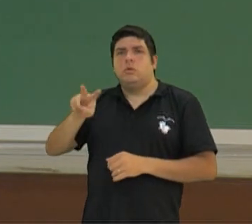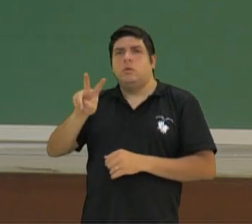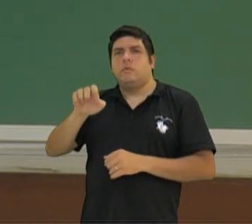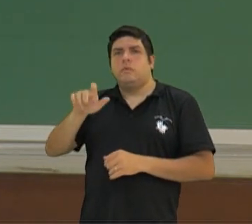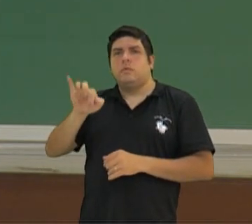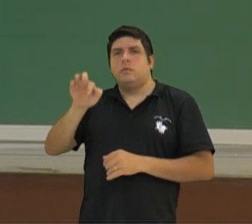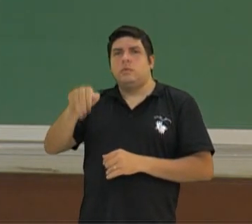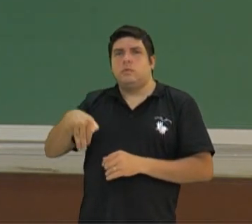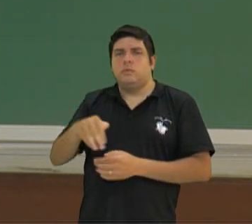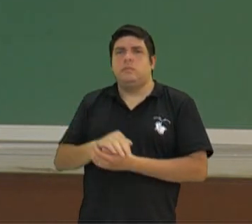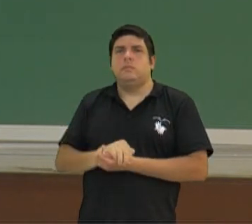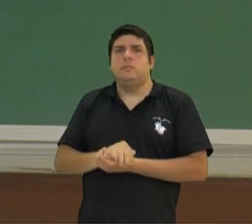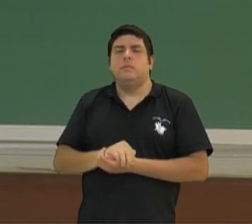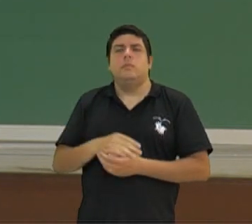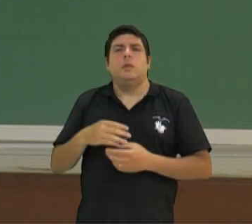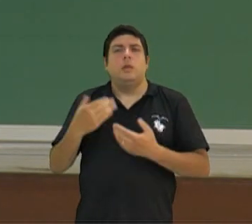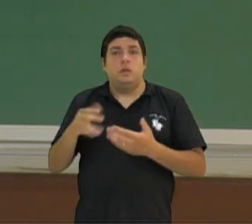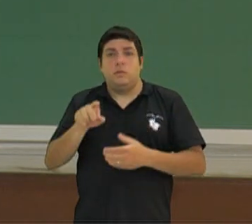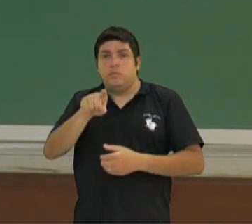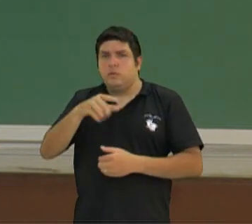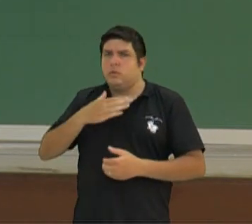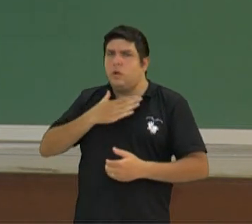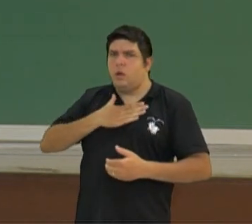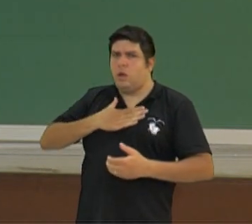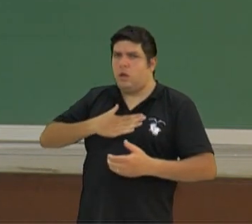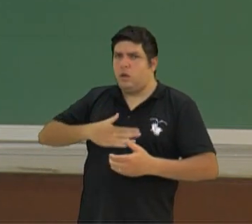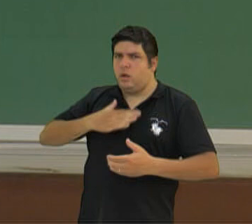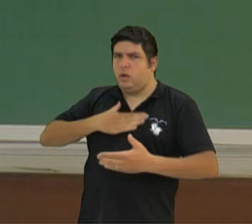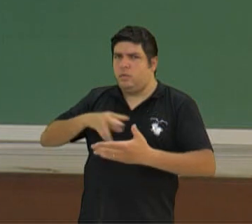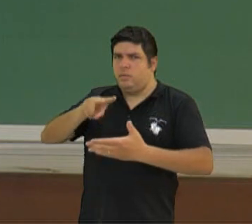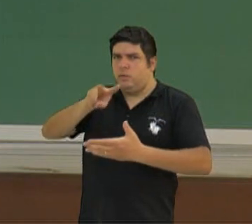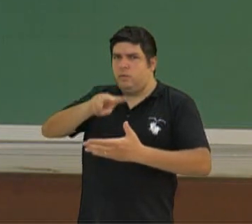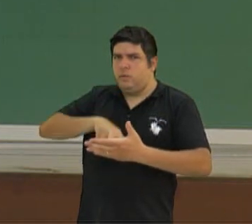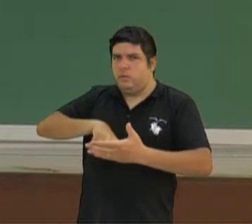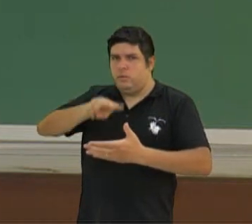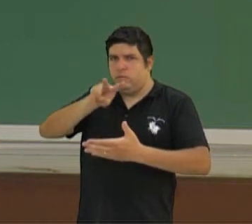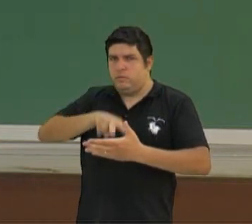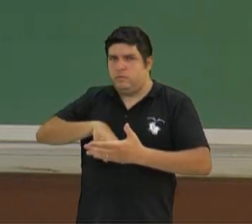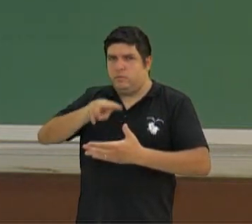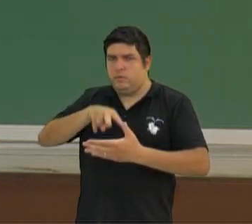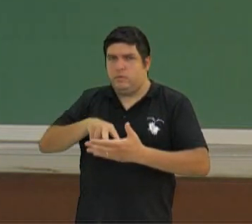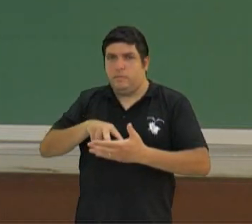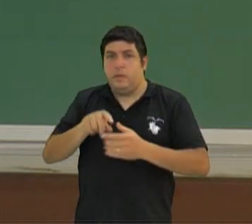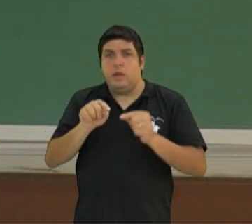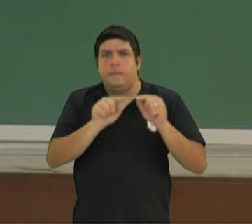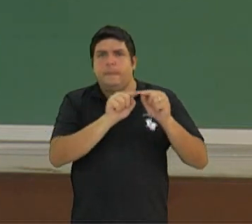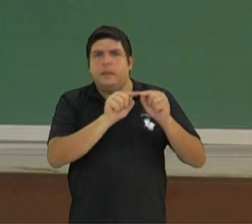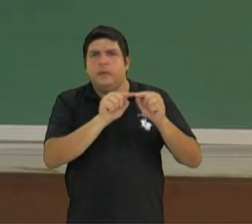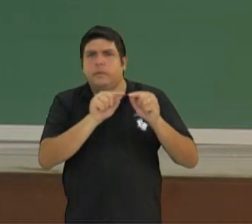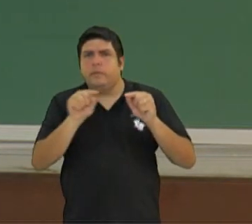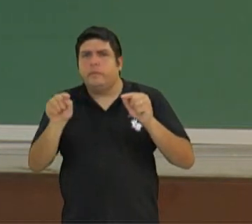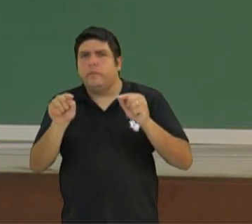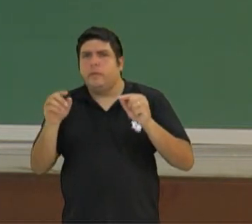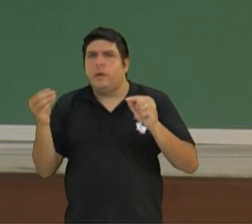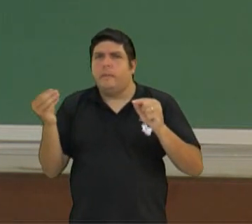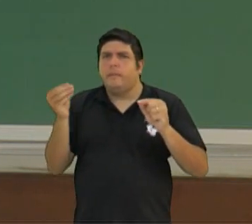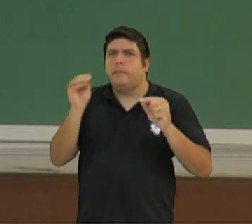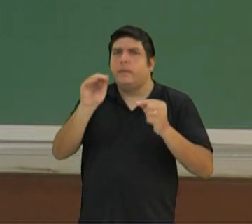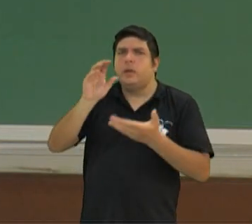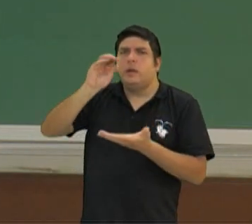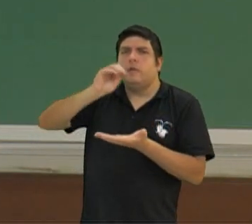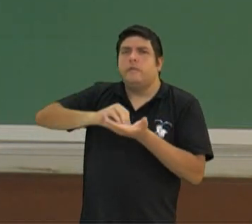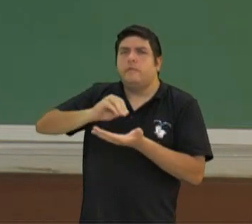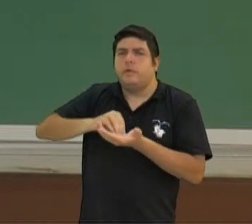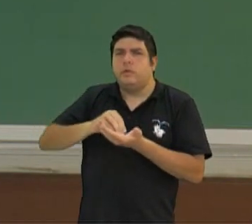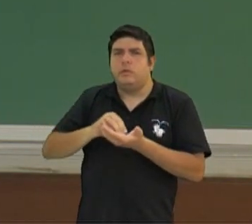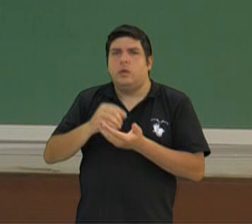esse feriado. Então, você vai ler com calma e daí você precisa preencher as lacunas com as palavras marry, que